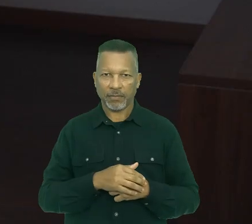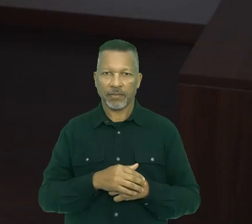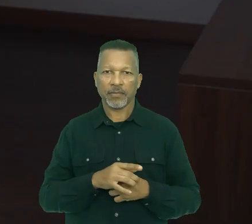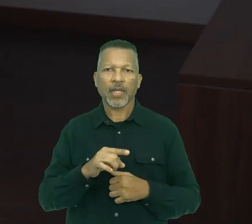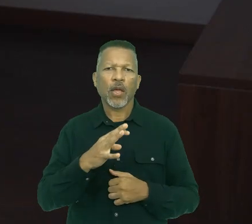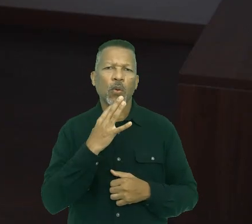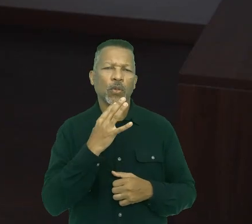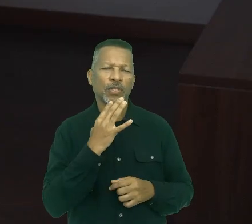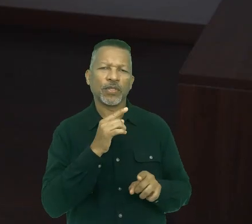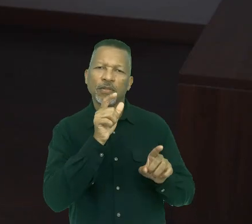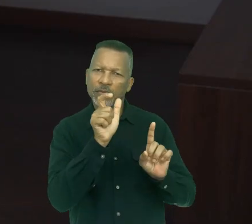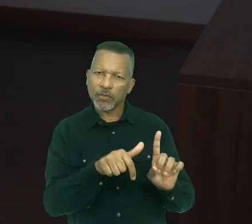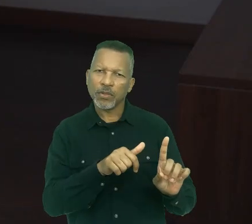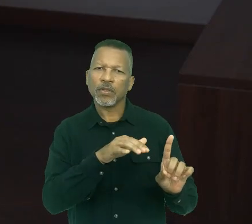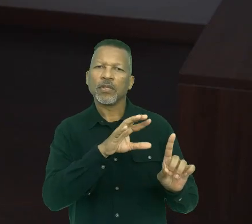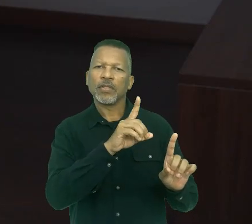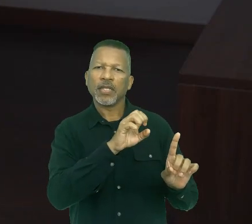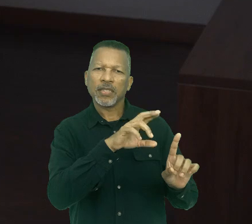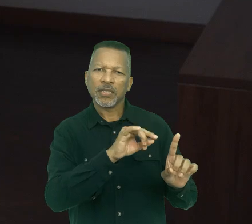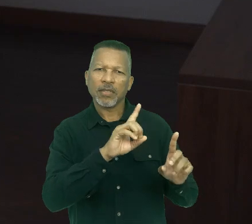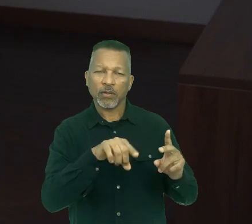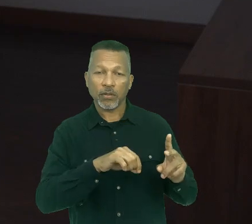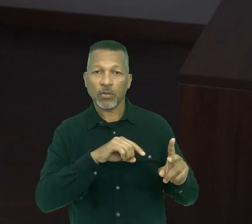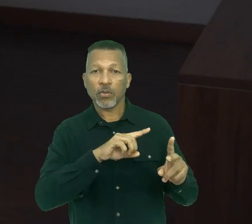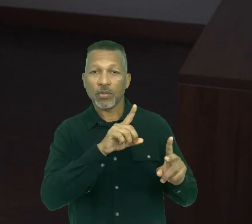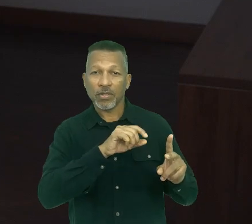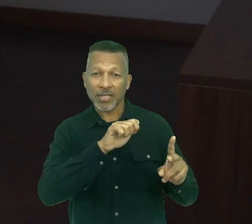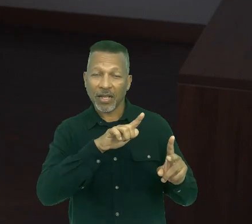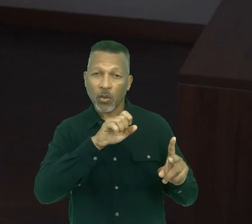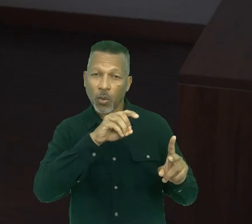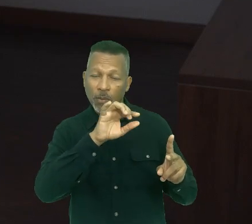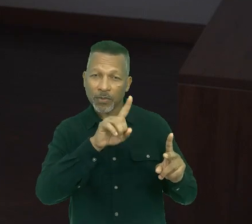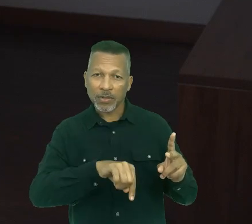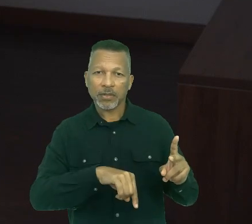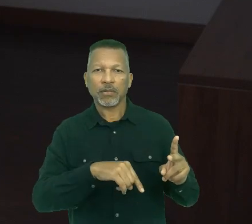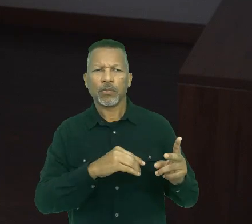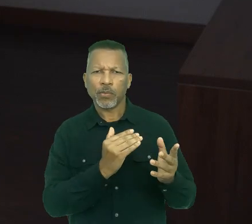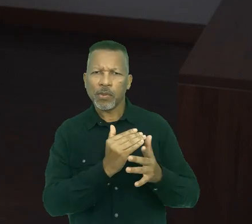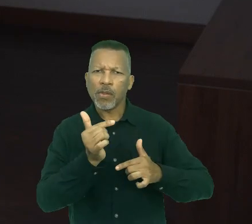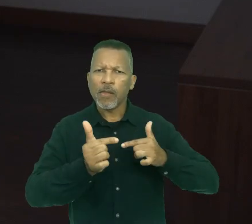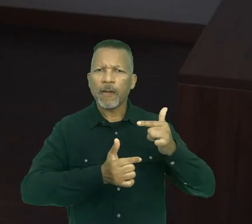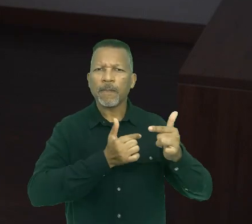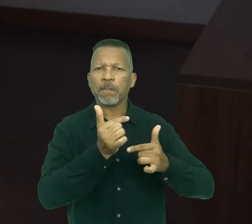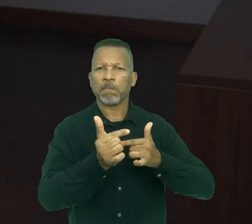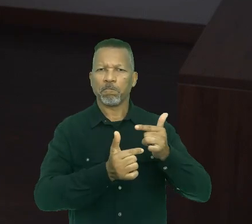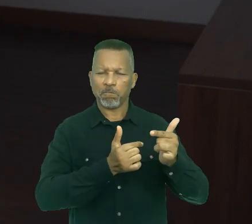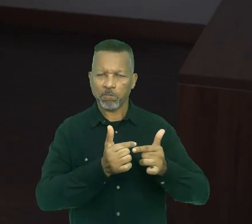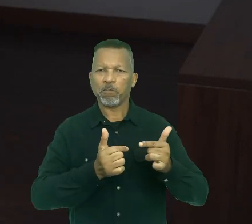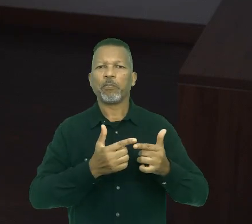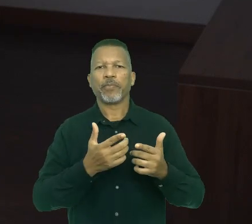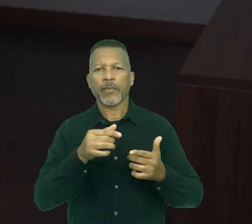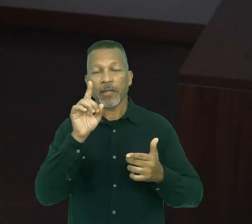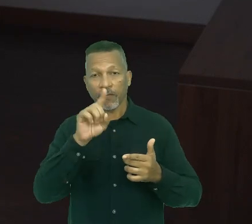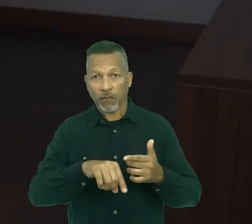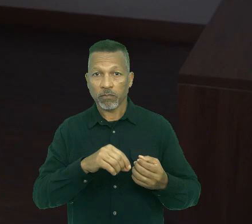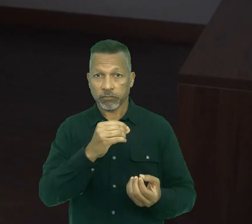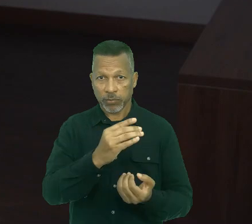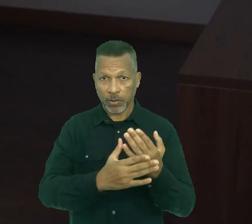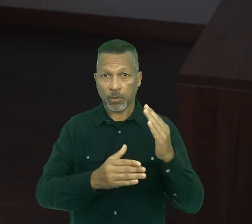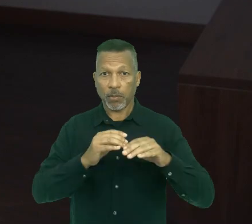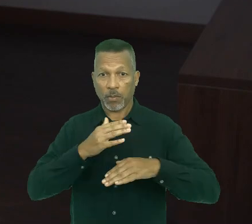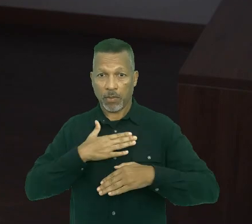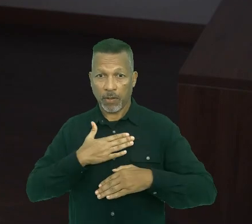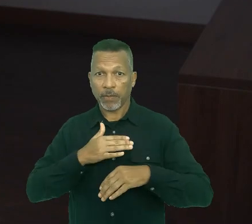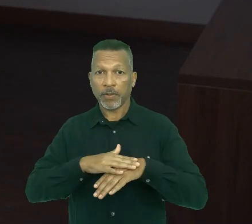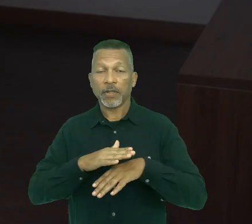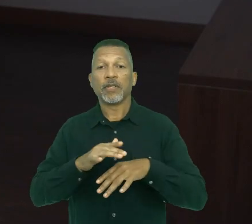conhecer o Darcy, primeiro, o Zé Lopes, já nos primeiros trabalhos do Boca de Cena, que foi fundado por mim e pelo Antônio Guarnieri, que